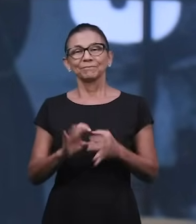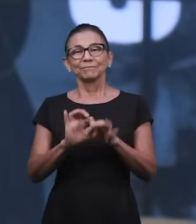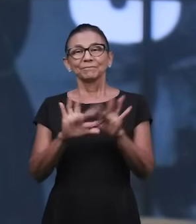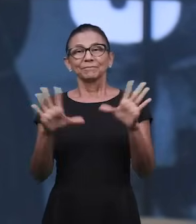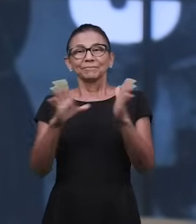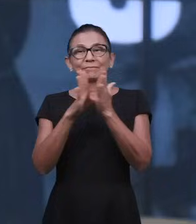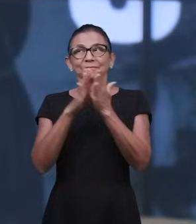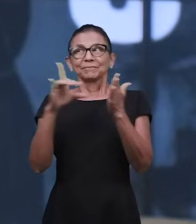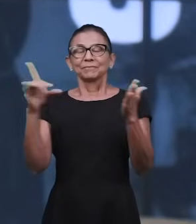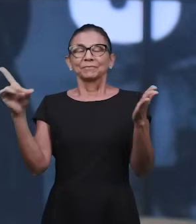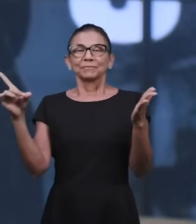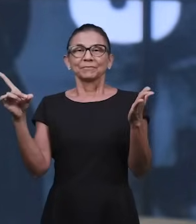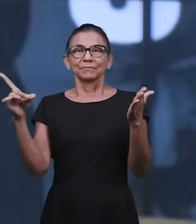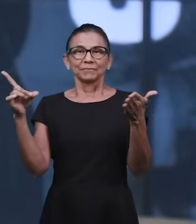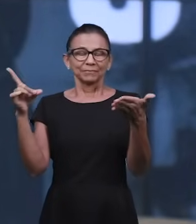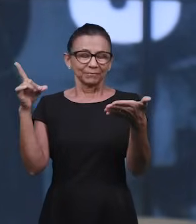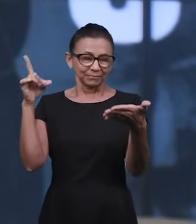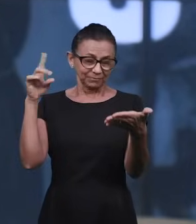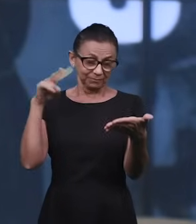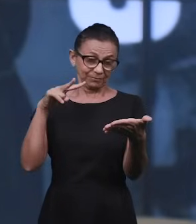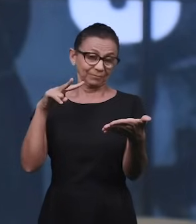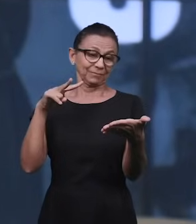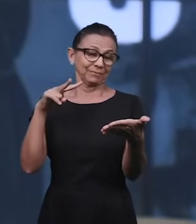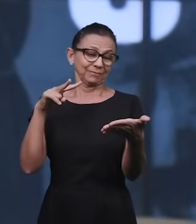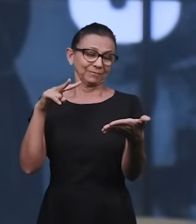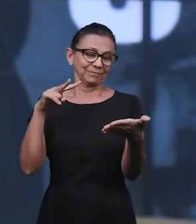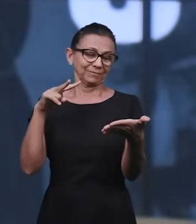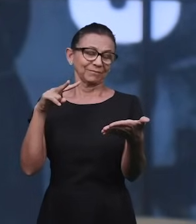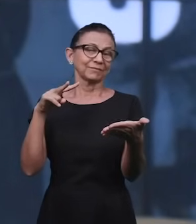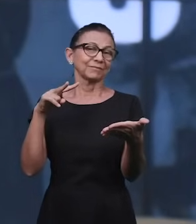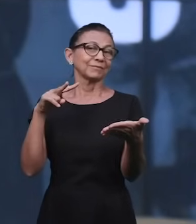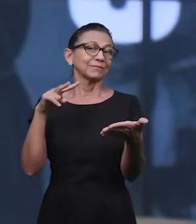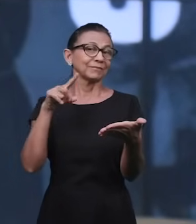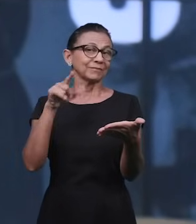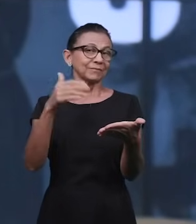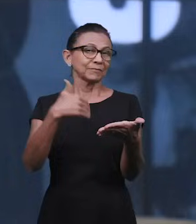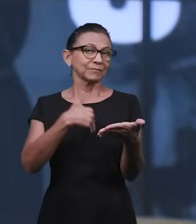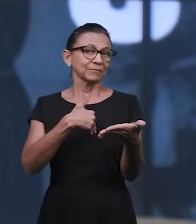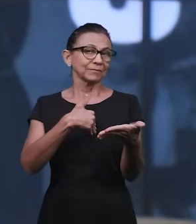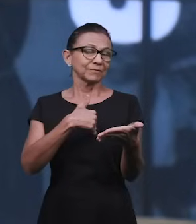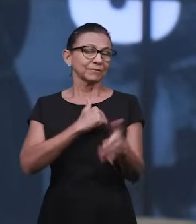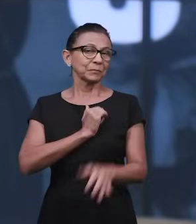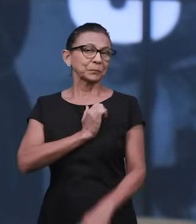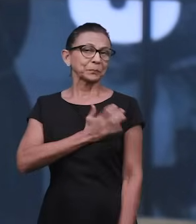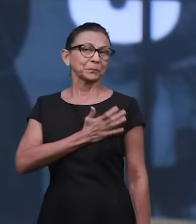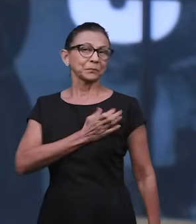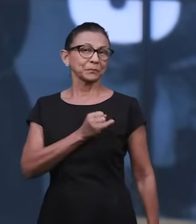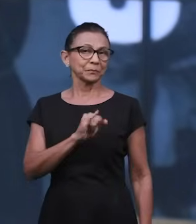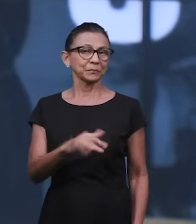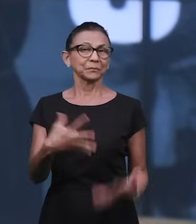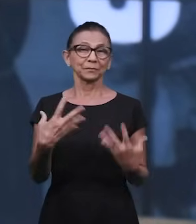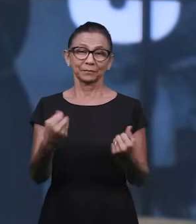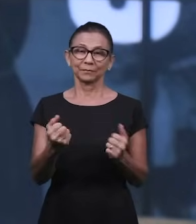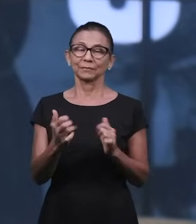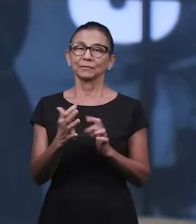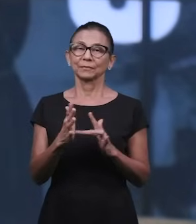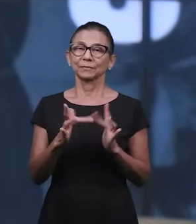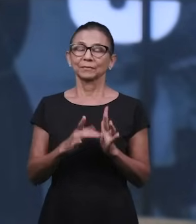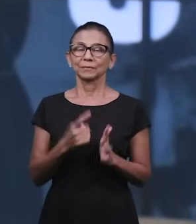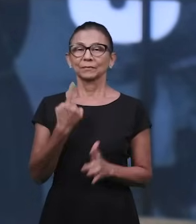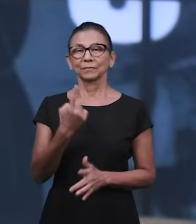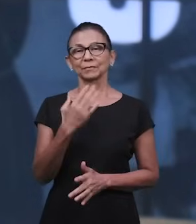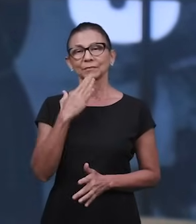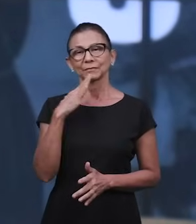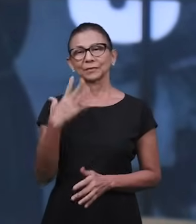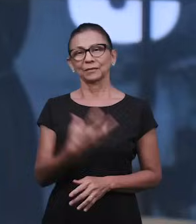às Escrituras. Mas, de fato, ela entrará no seu coração se aceitares o Senhor Jesus como seu